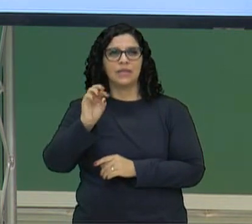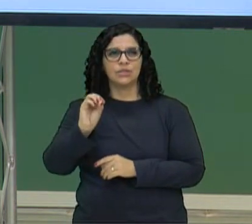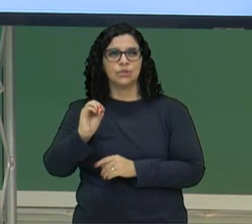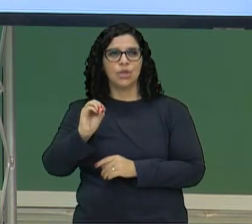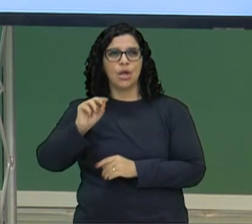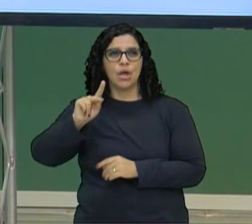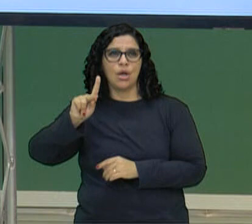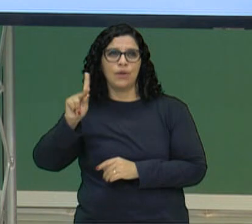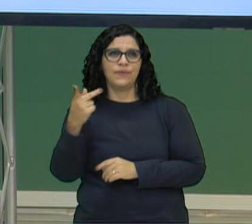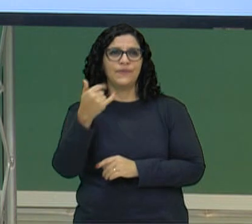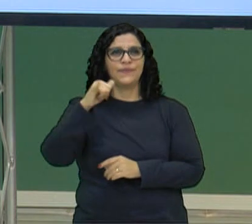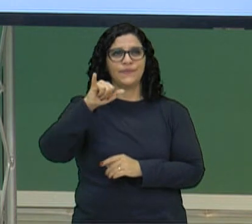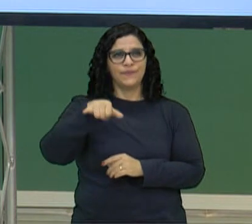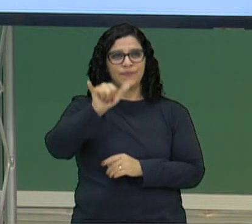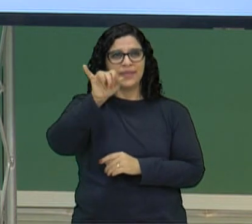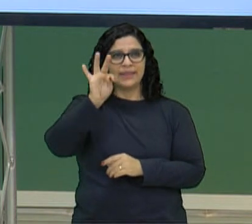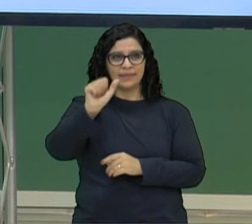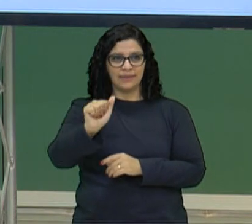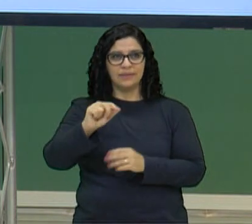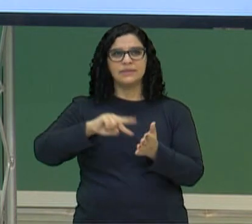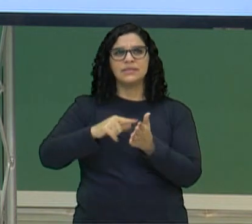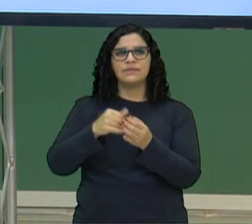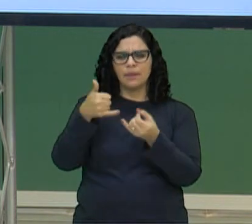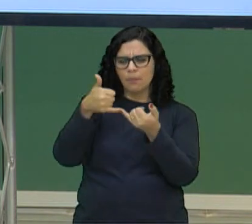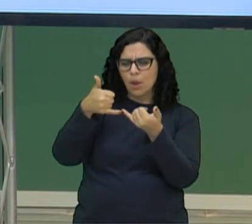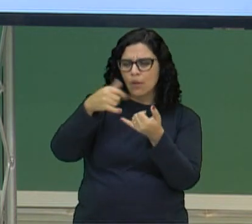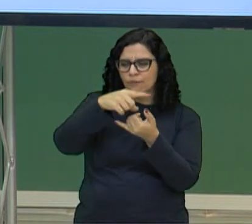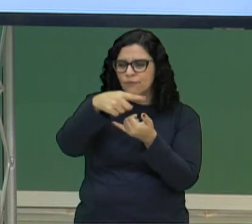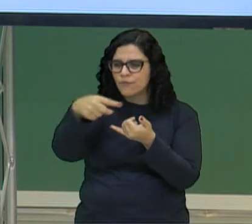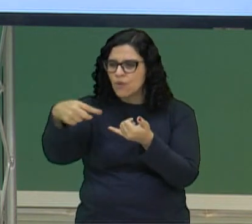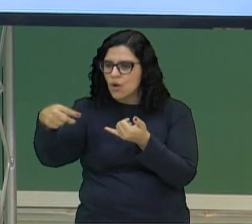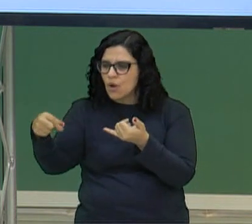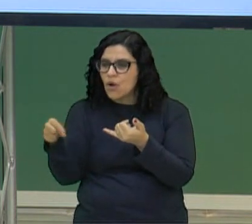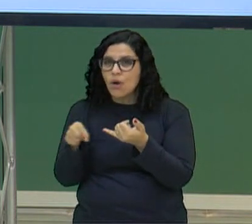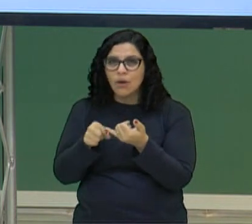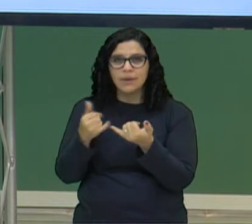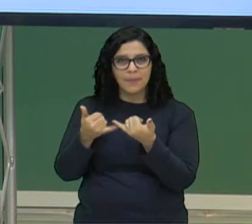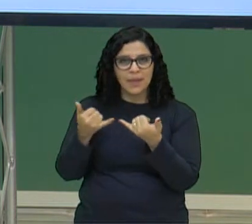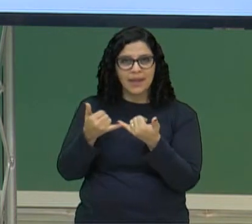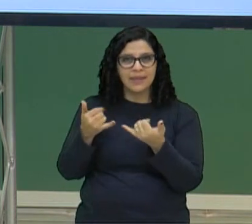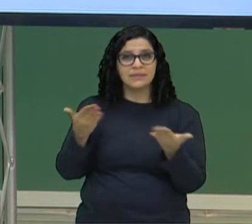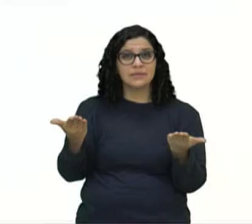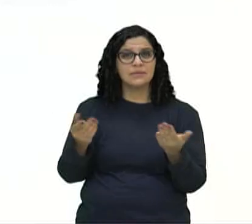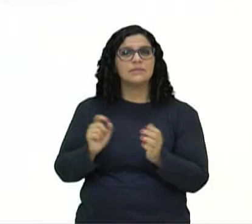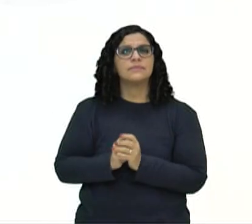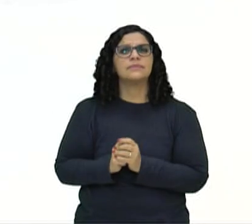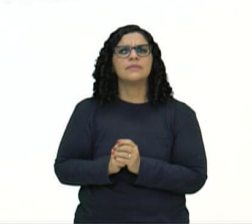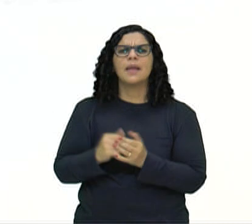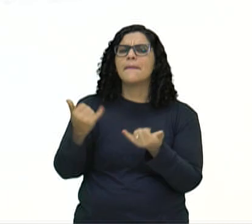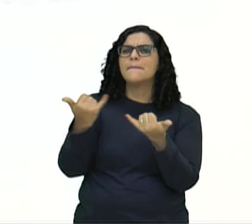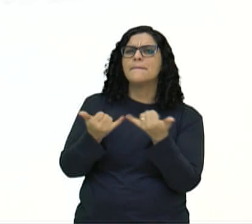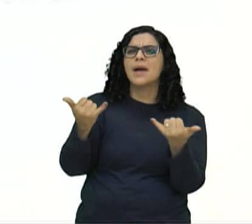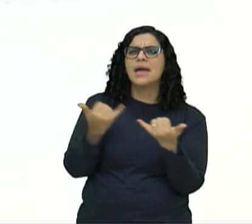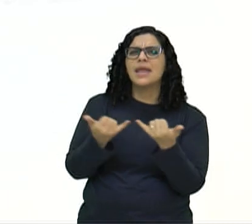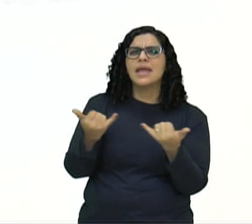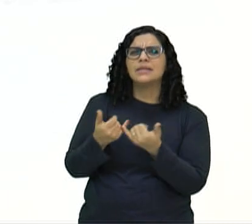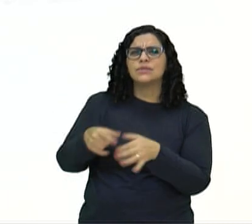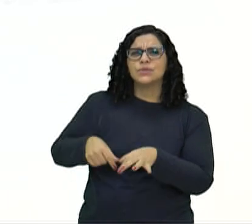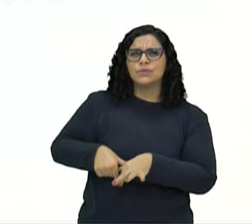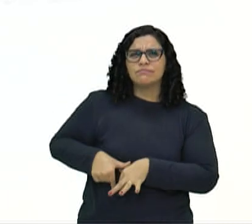Porque alguém olhou para essa filoide, que parece uma folha, mas não é, chamamos de filoide, e falou, nossa, parece um